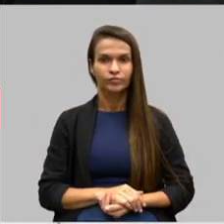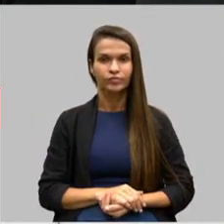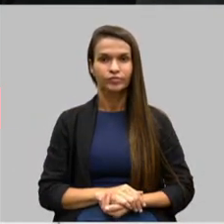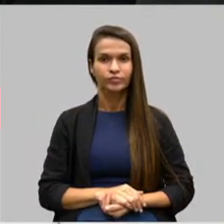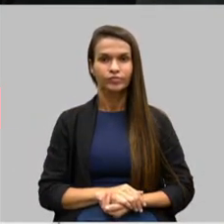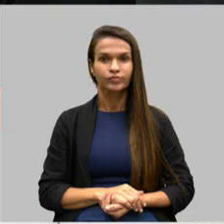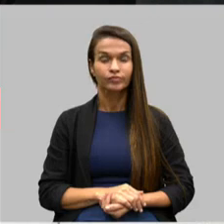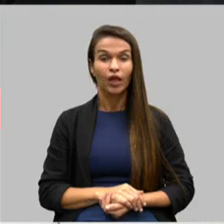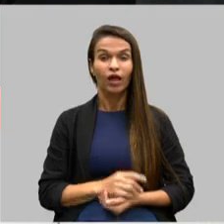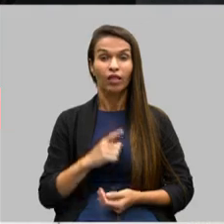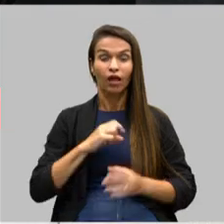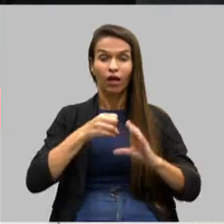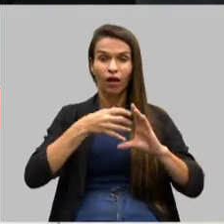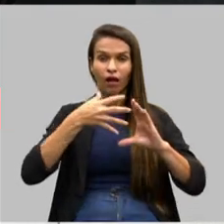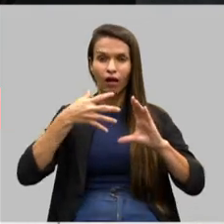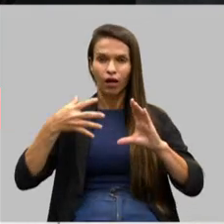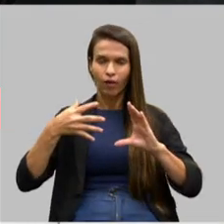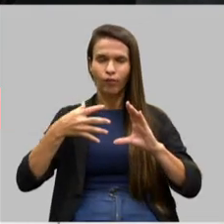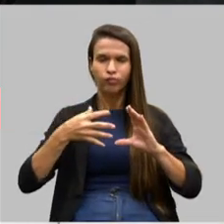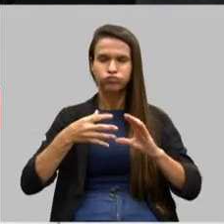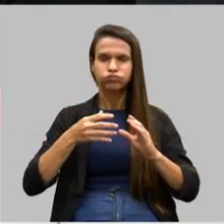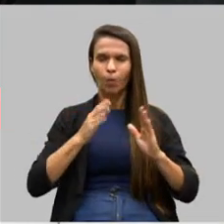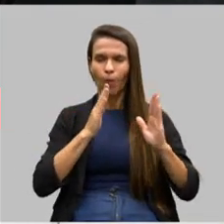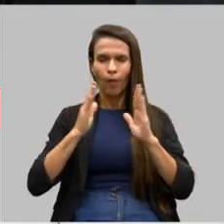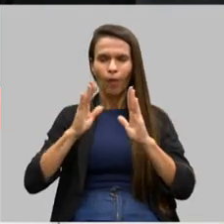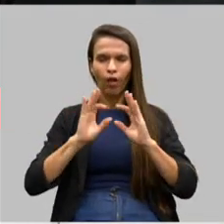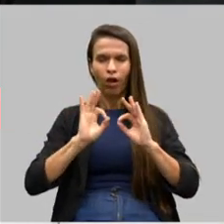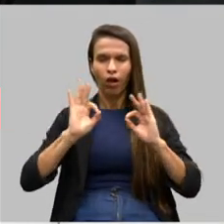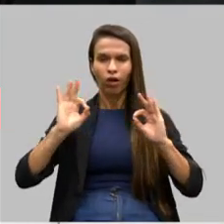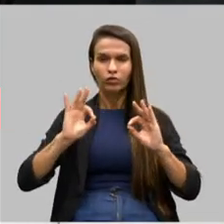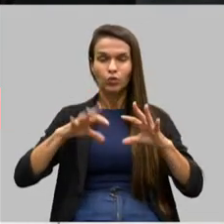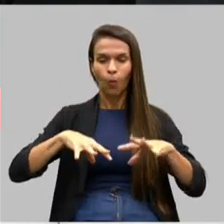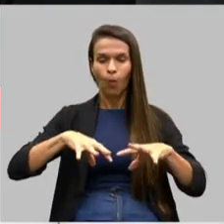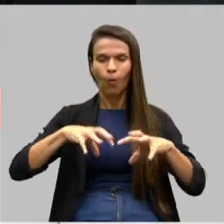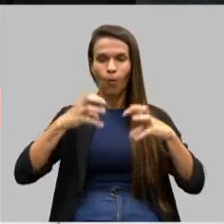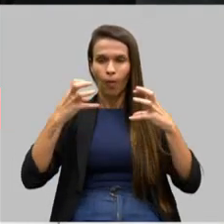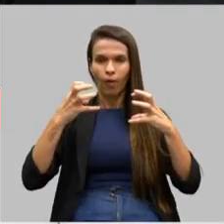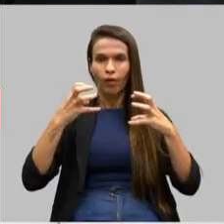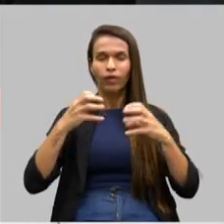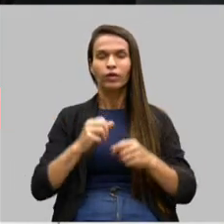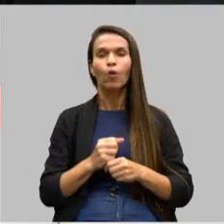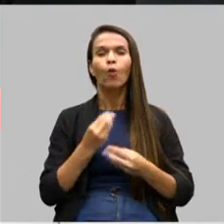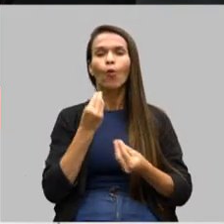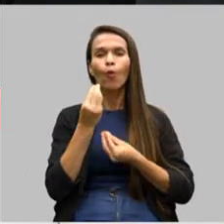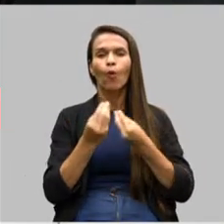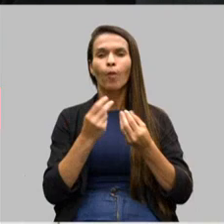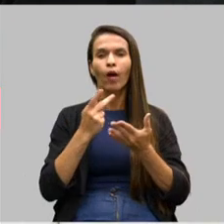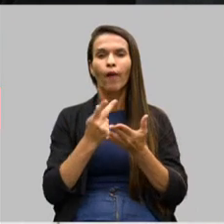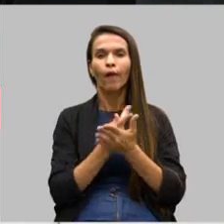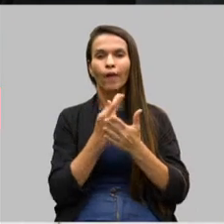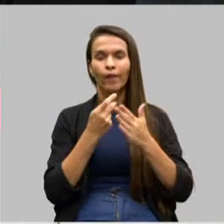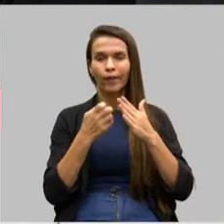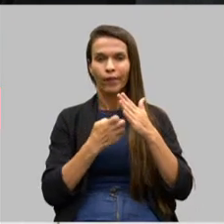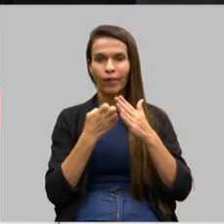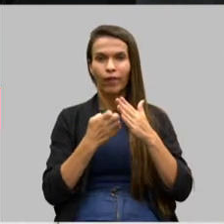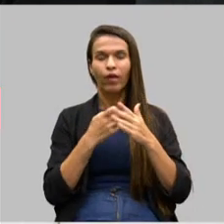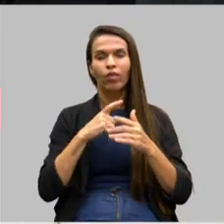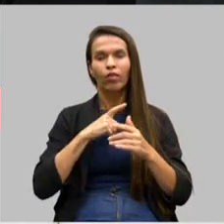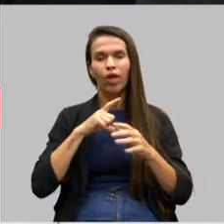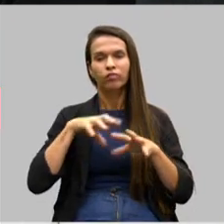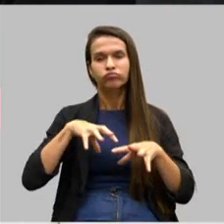É caracterizado por longo período de estiagem. Como que é o nosso semiárido? A gente tem uma estiagem aí de